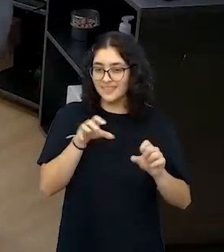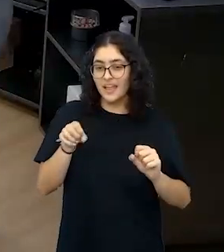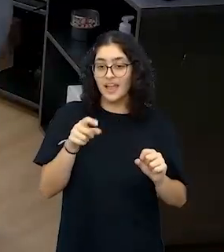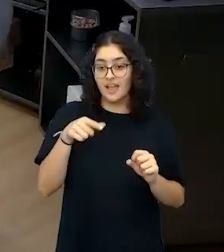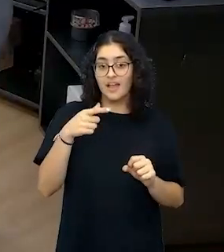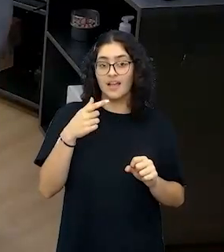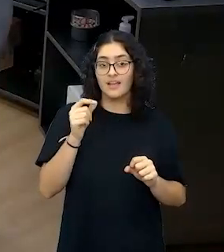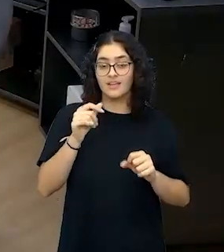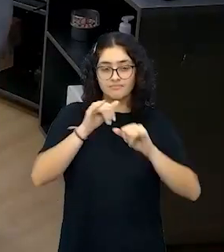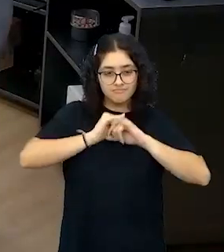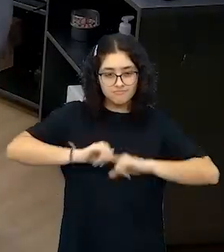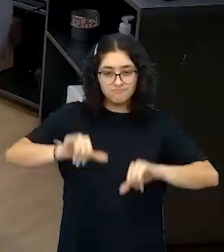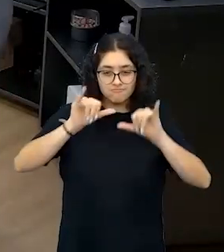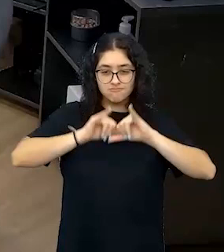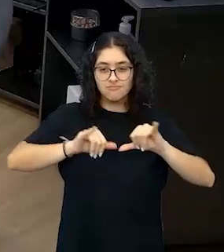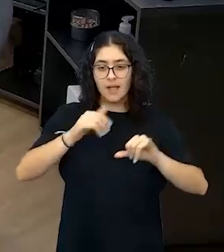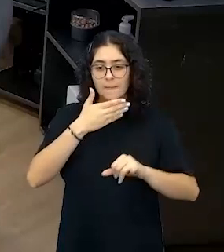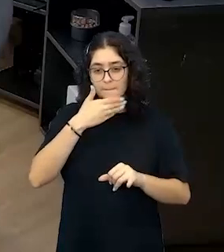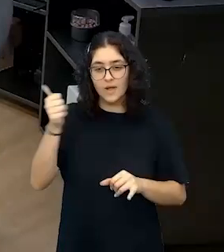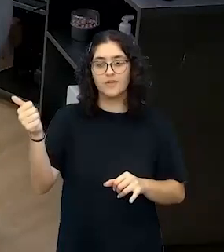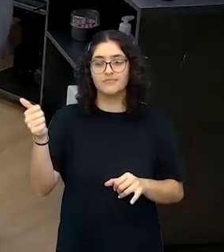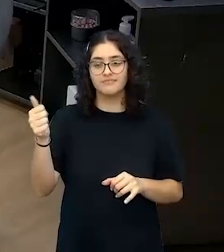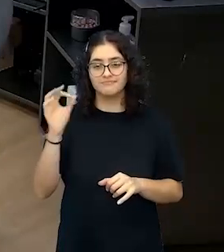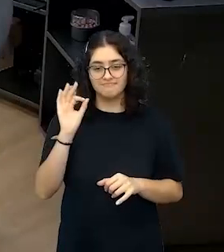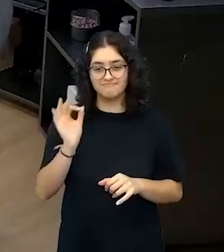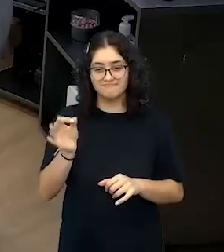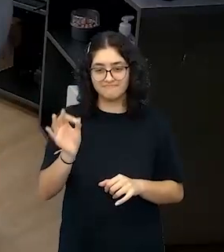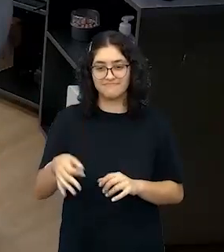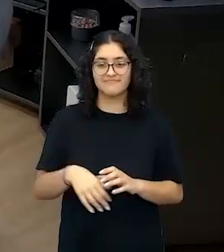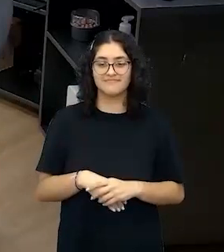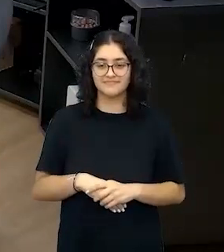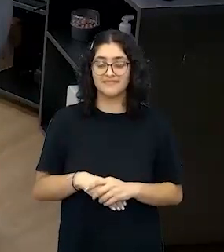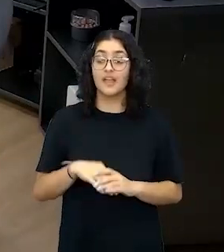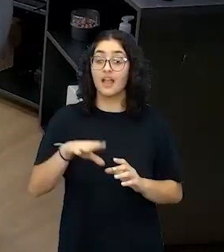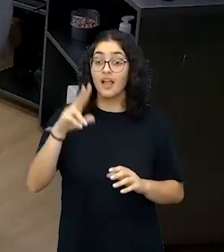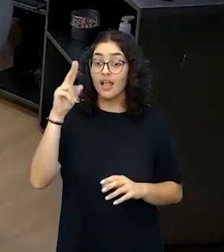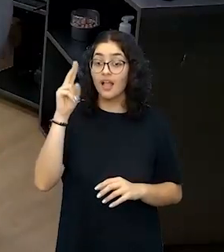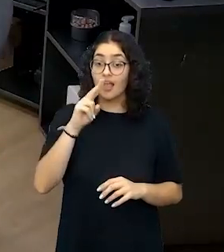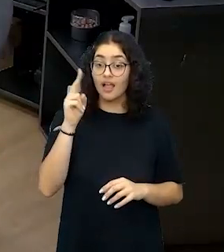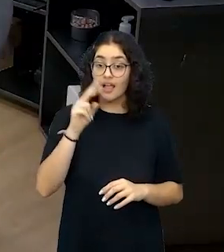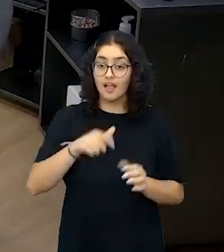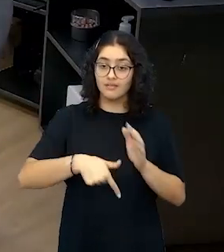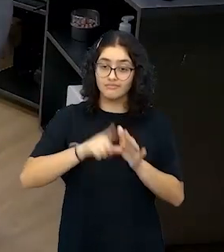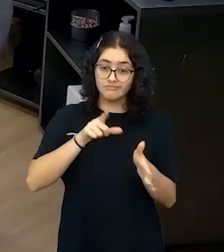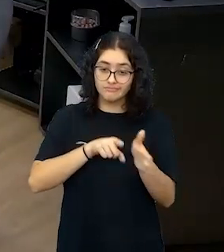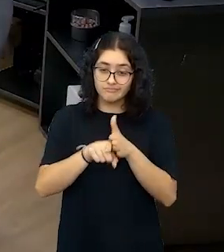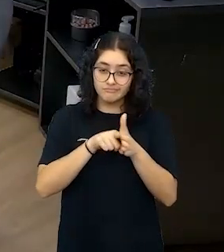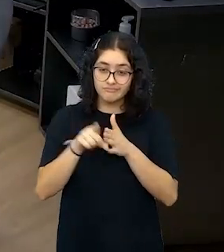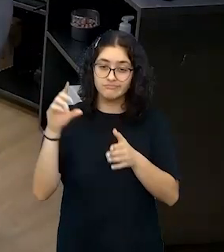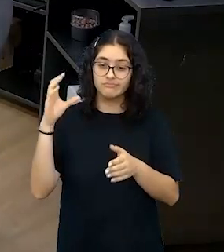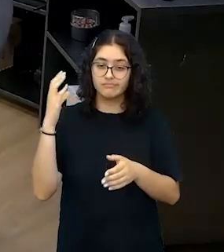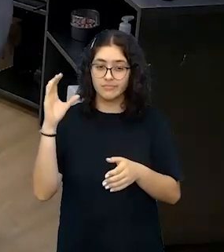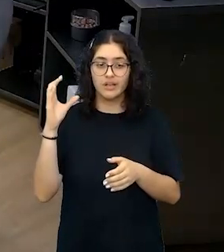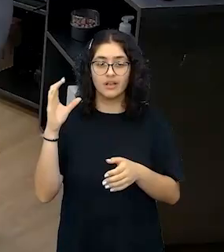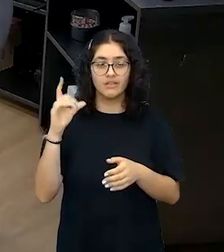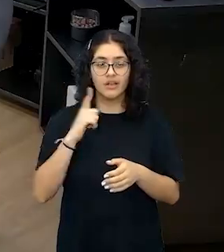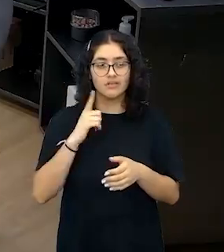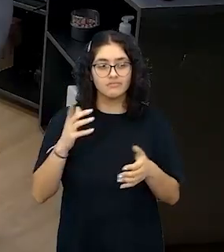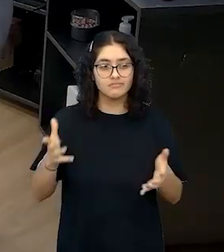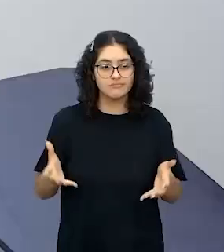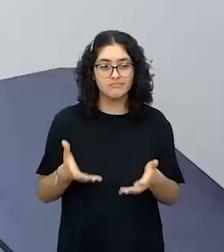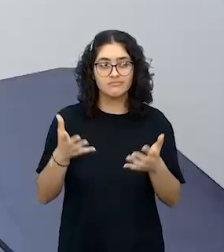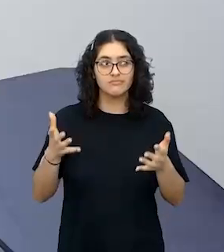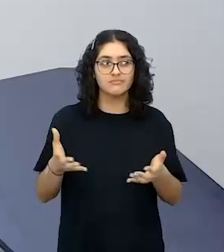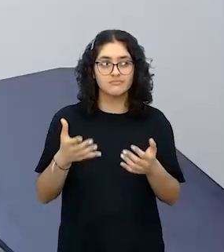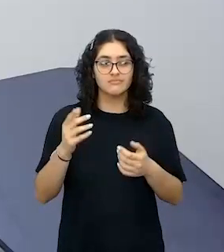é a melhor coisa, né? Exatamente. E agora, lembrando, né, se a pré-iniciação científica, ela favorece tudo isso, e